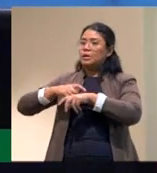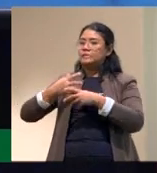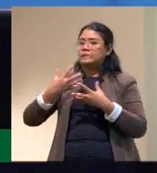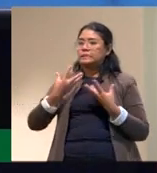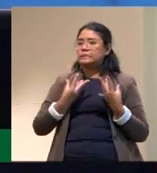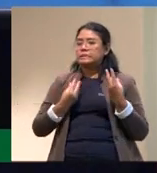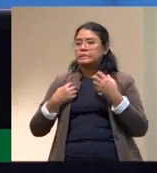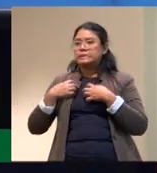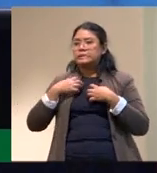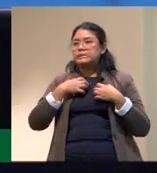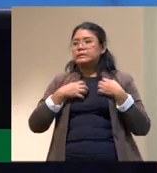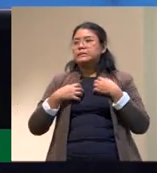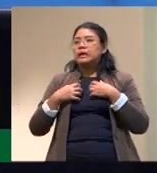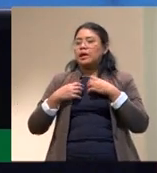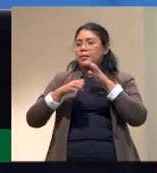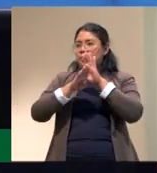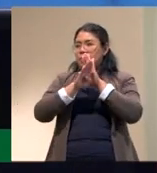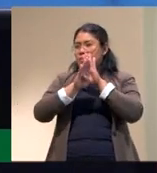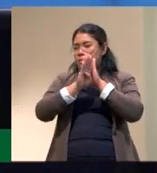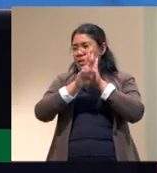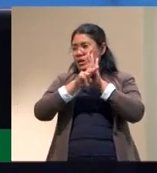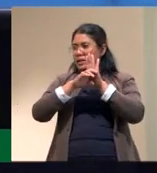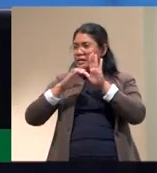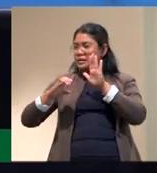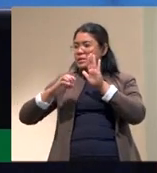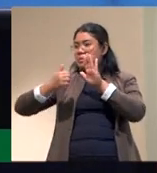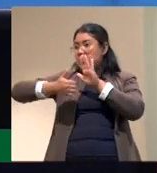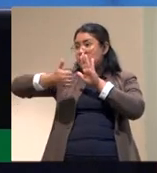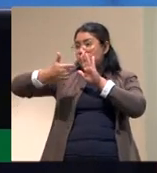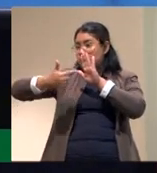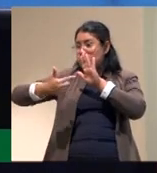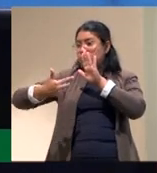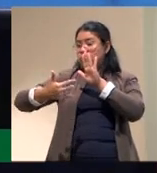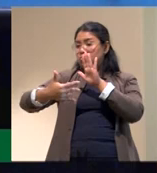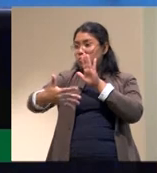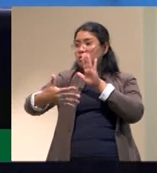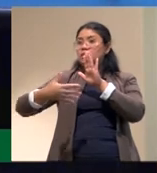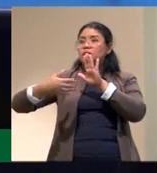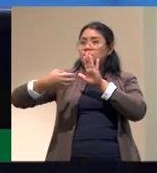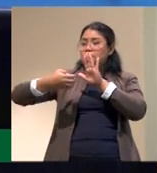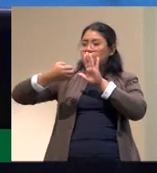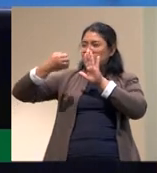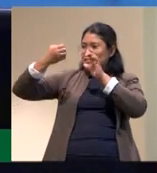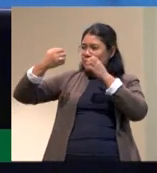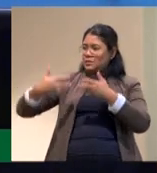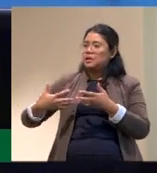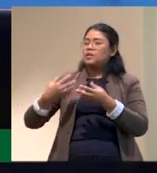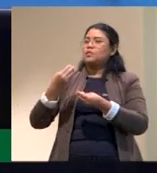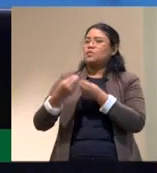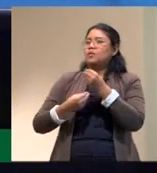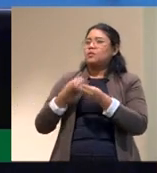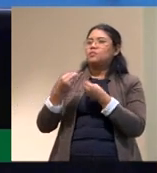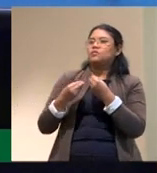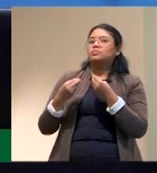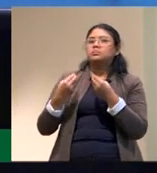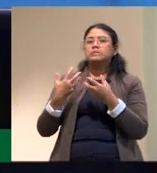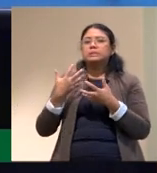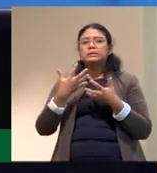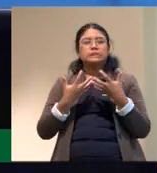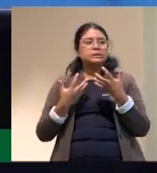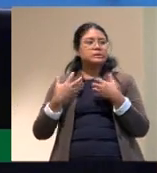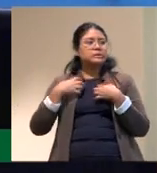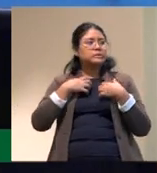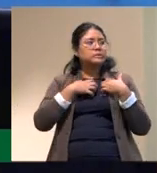tivemos outras versões e tal, não vem nem ao caso de contar tudo isso que vocês já falaram, um pouco desses tensionamentos. Mas